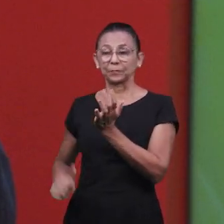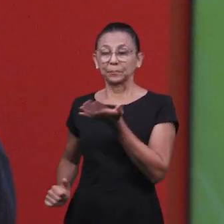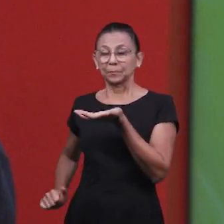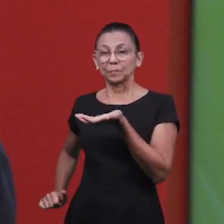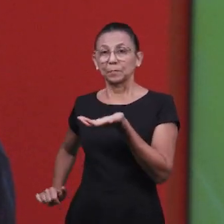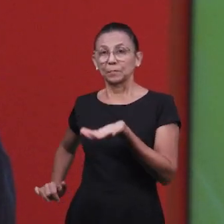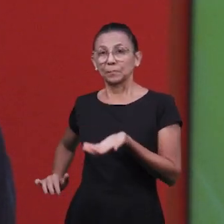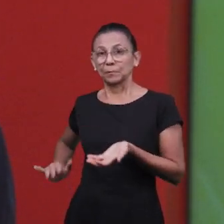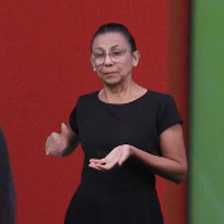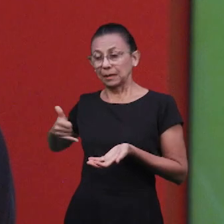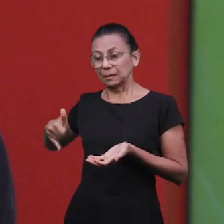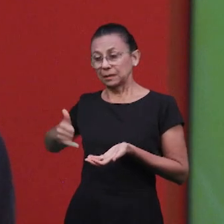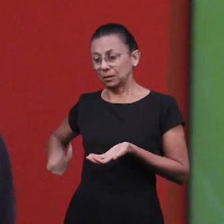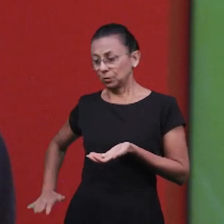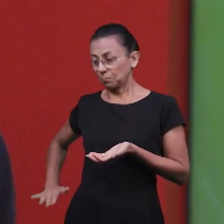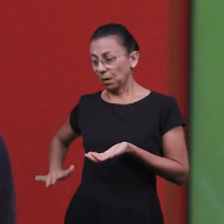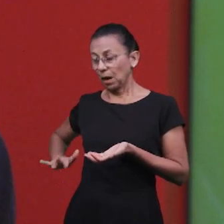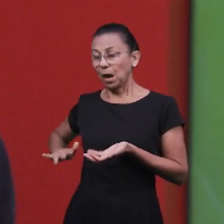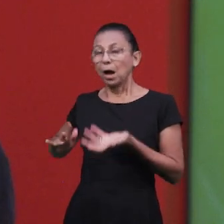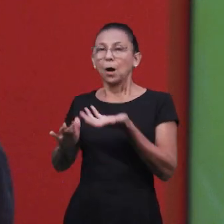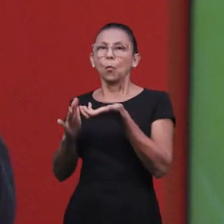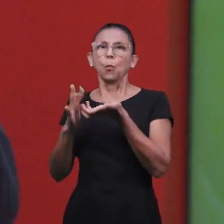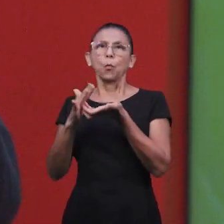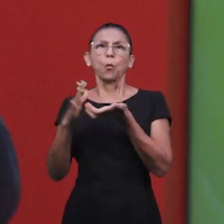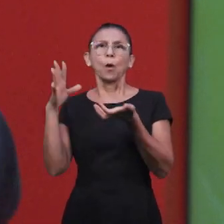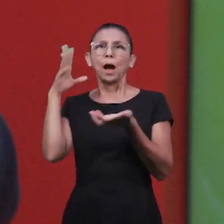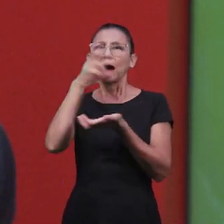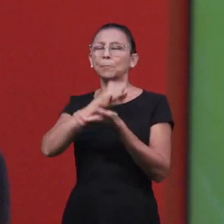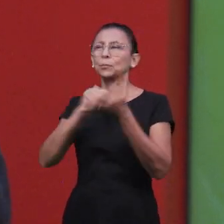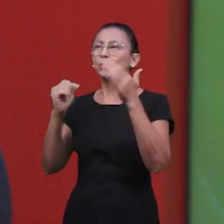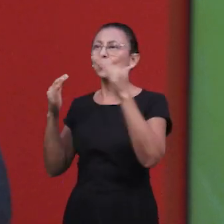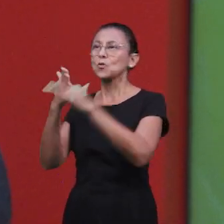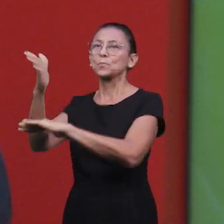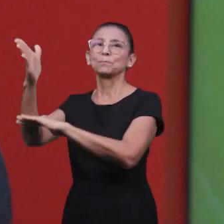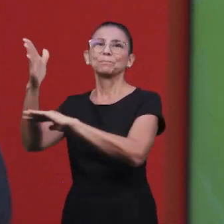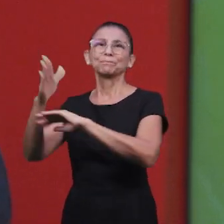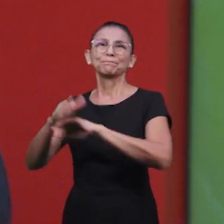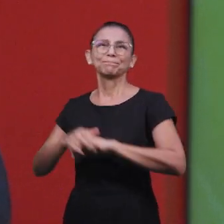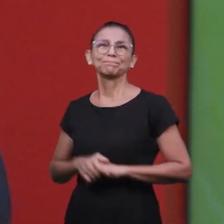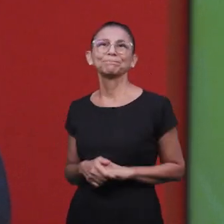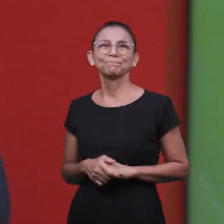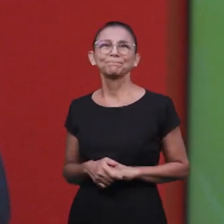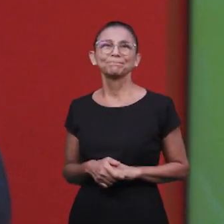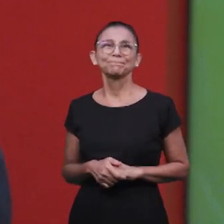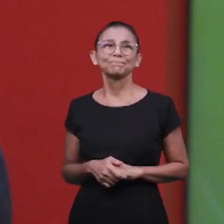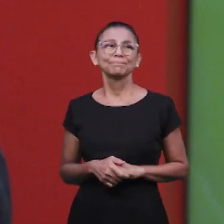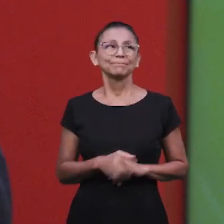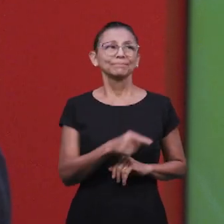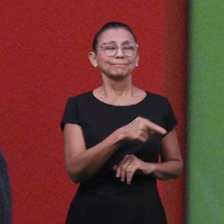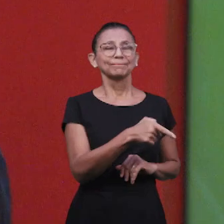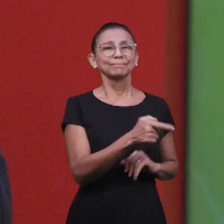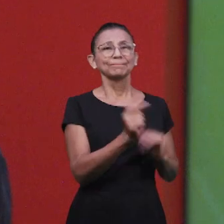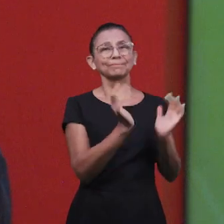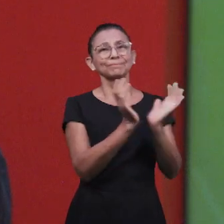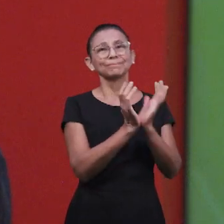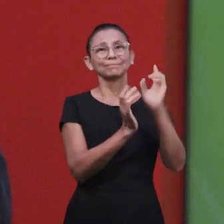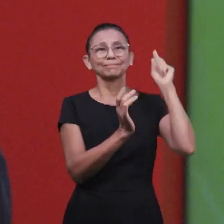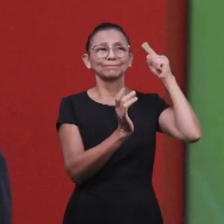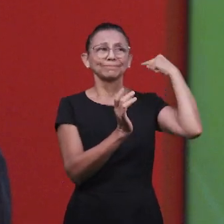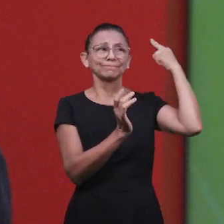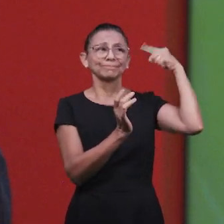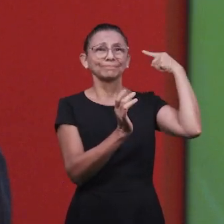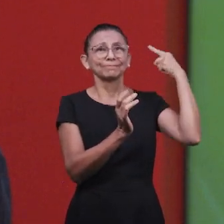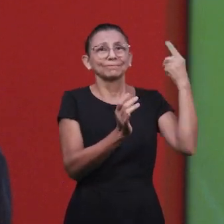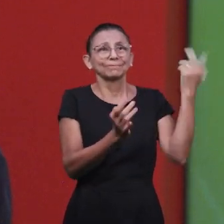reserva e candeias acesas, logo entraram para as bodas. As